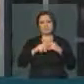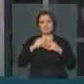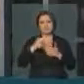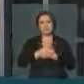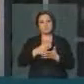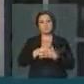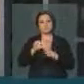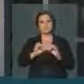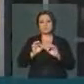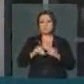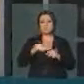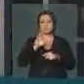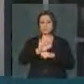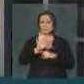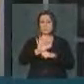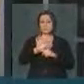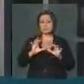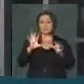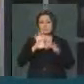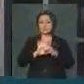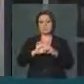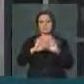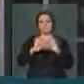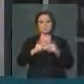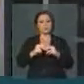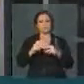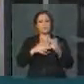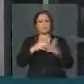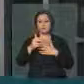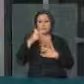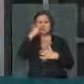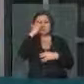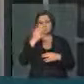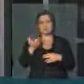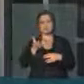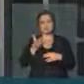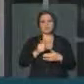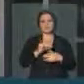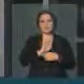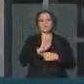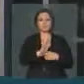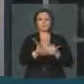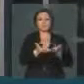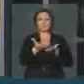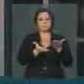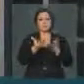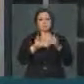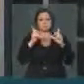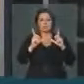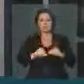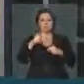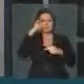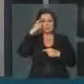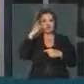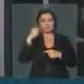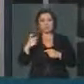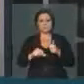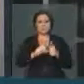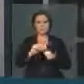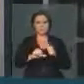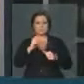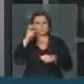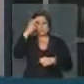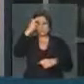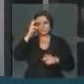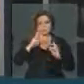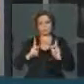como principal meta integrar todo e qualquer cidadão que queira contribuir para redução da violência e promover uma cultura mais